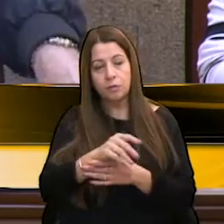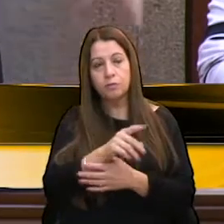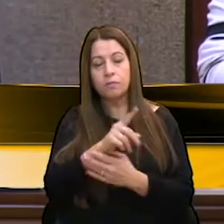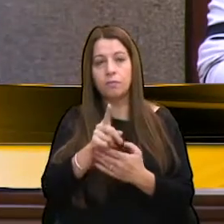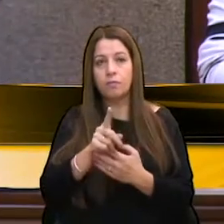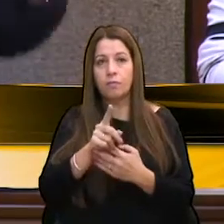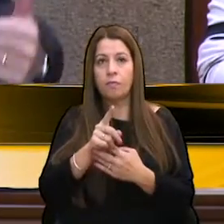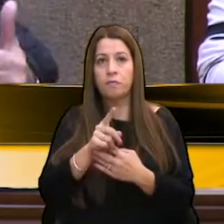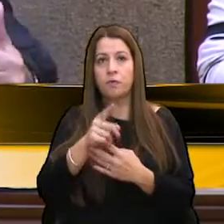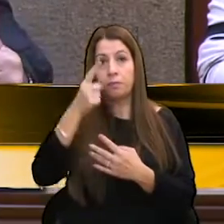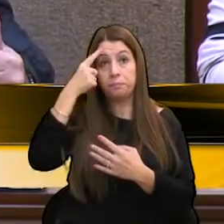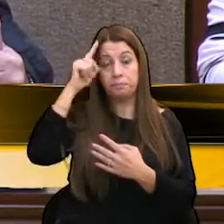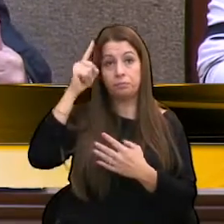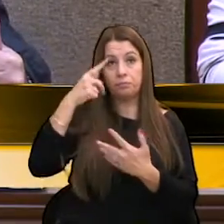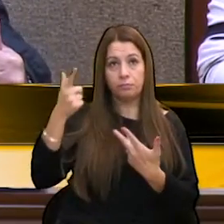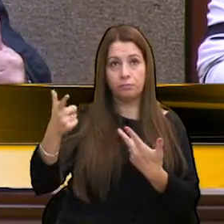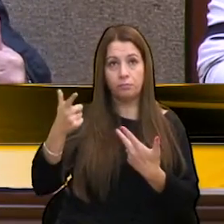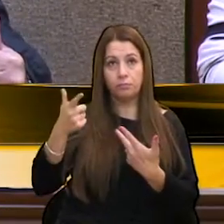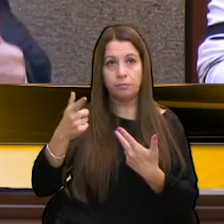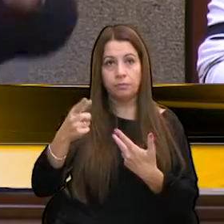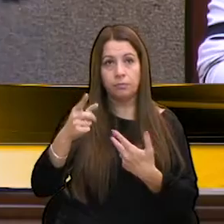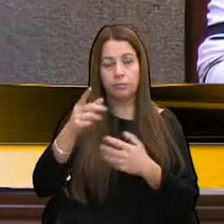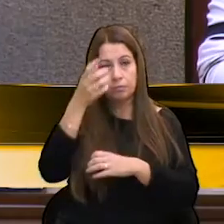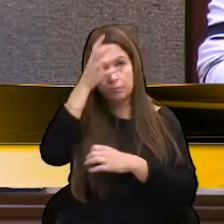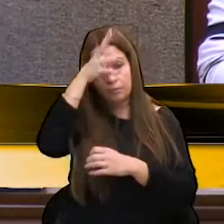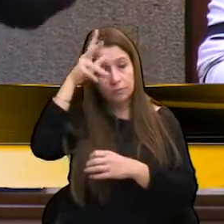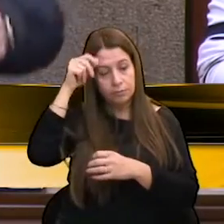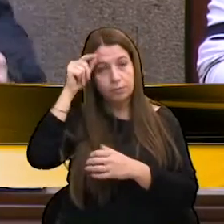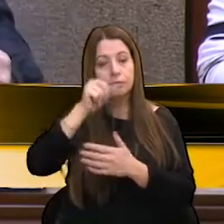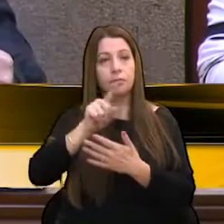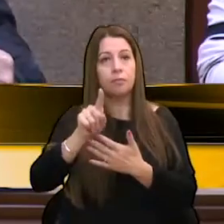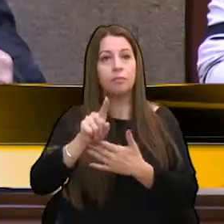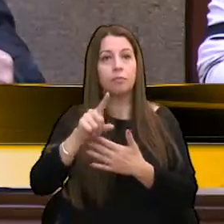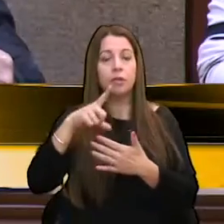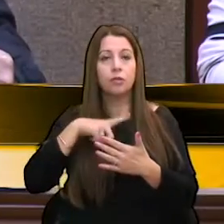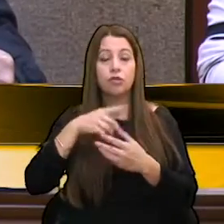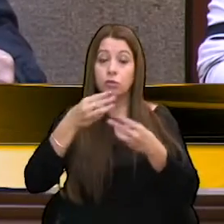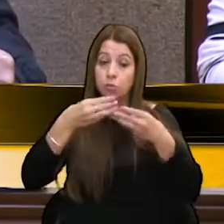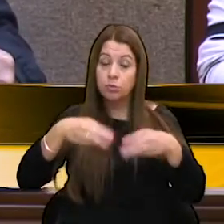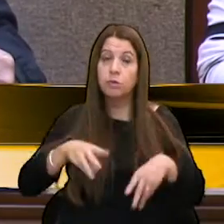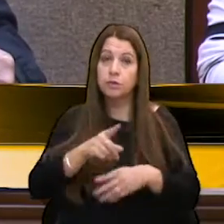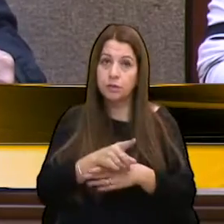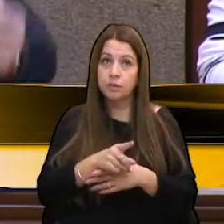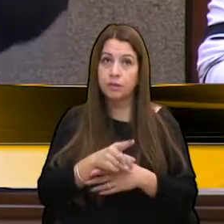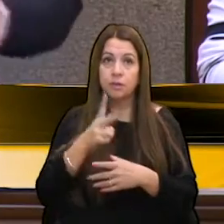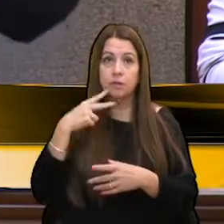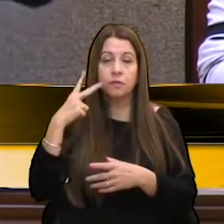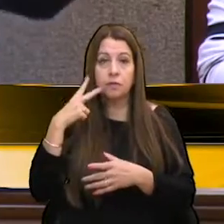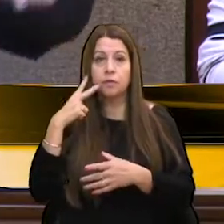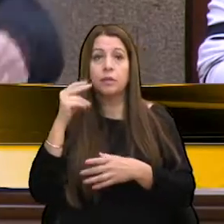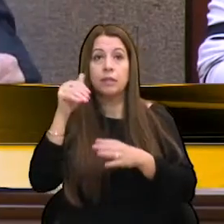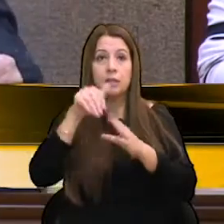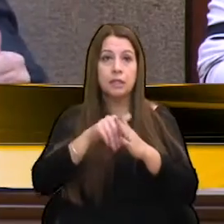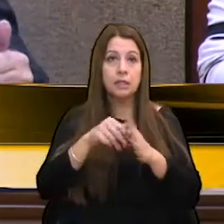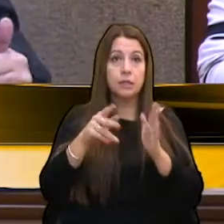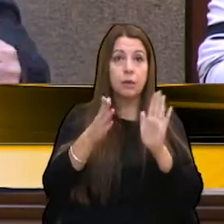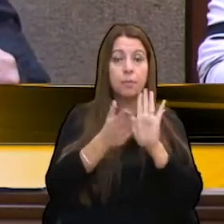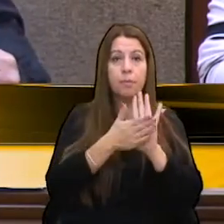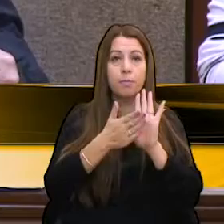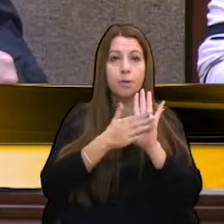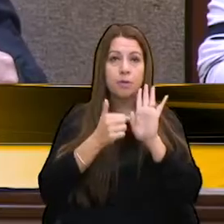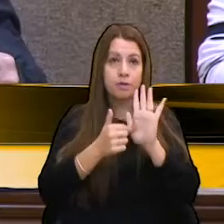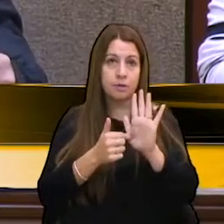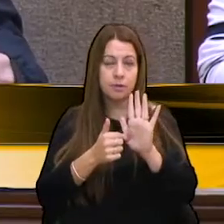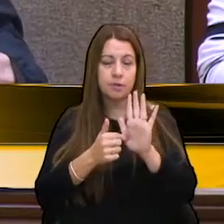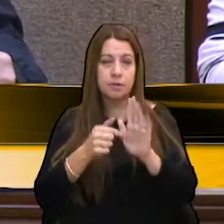Comércio com uma ideia sendo da prefeitura. Nós poderíamos ter tido este museu, vereador Tuigo, dentro da sua proposta, que eu quero